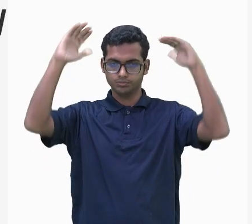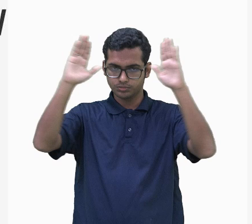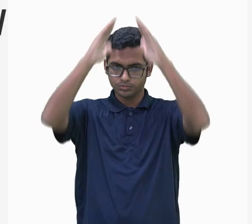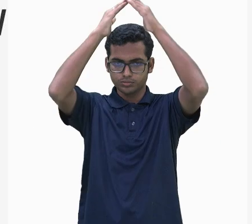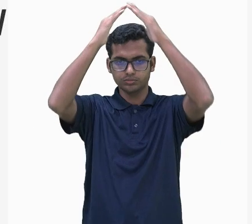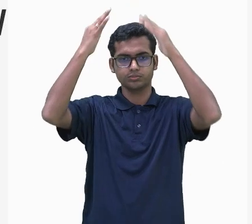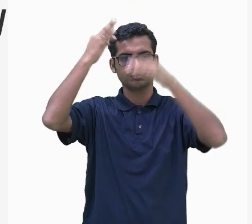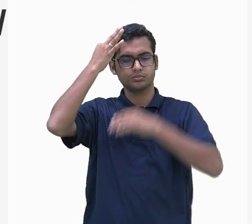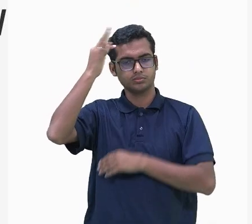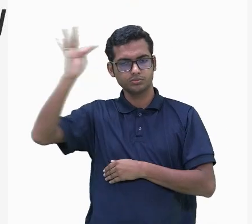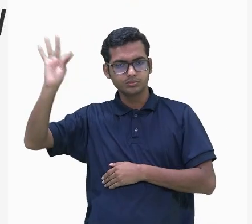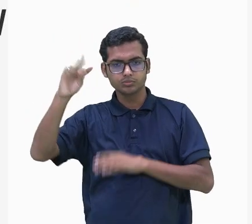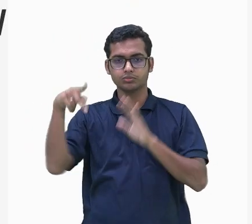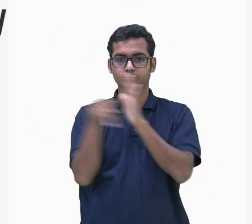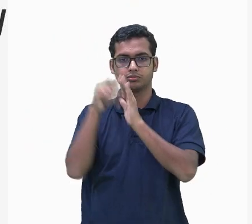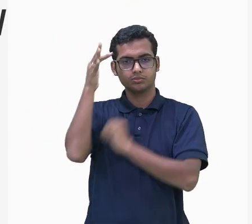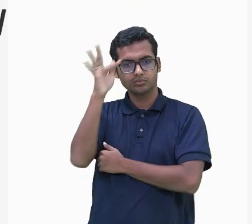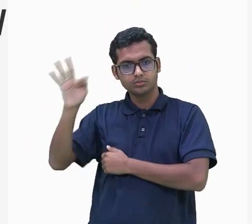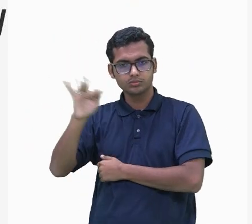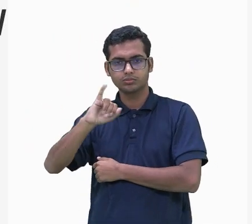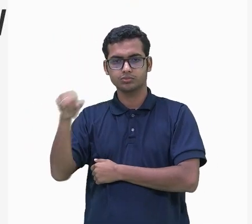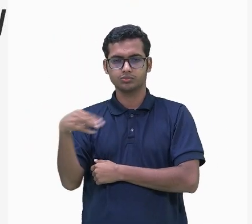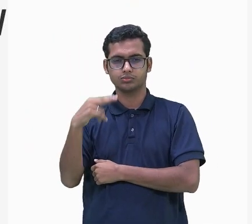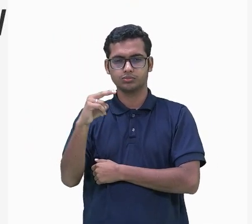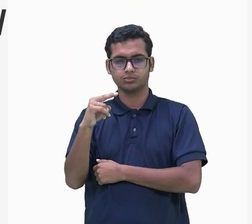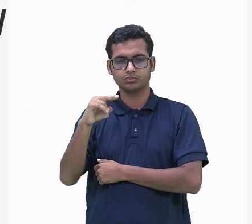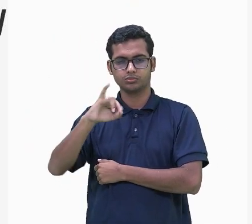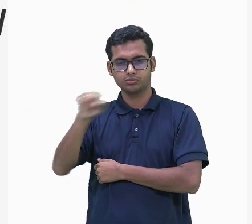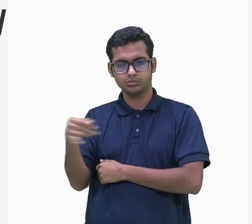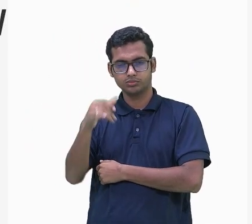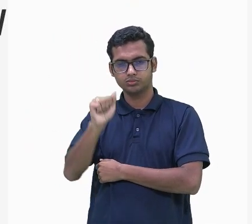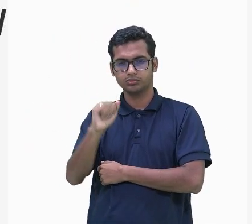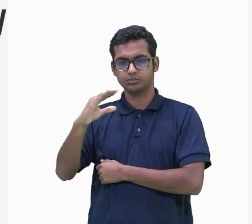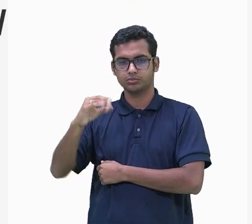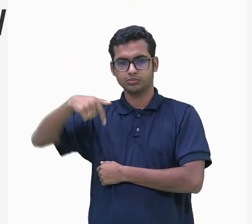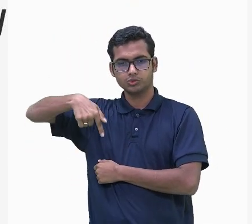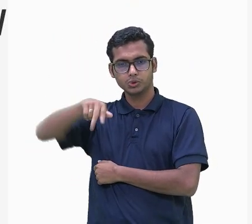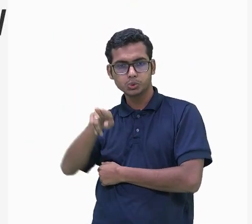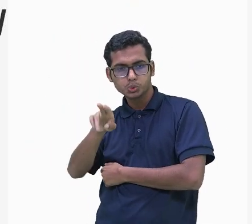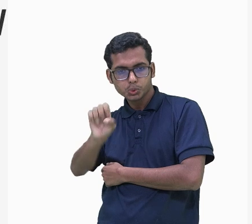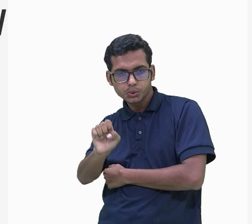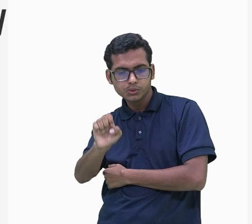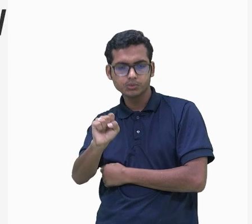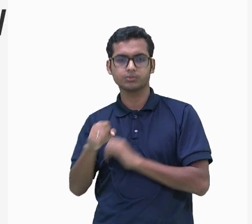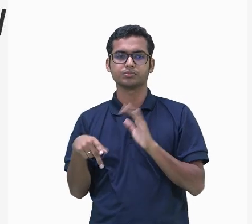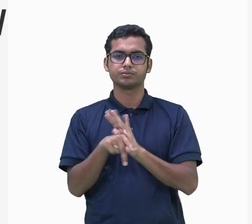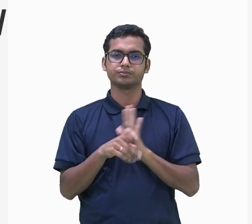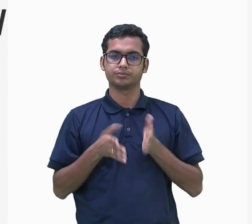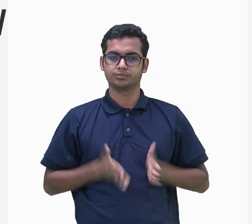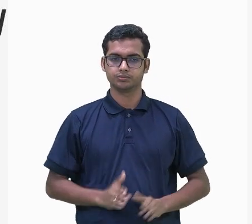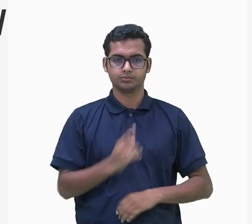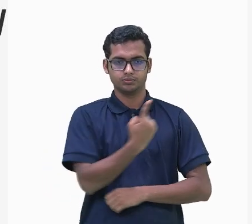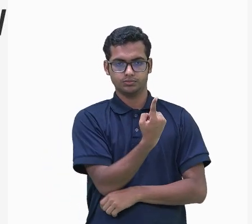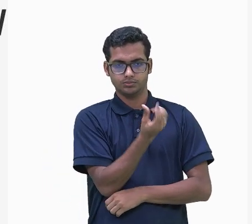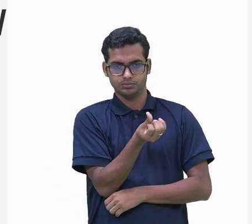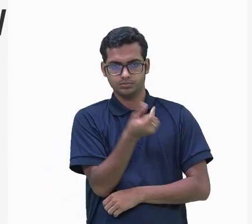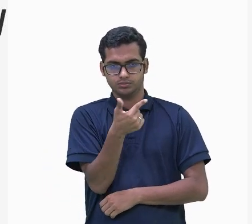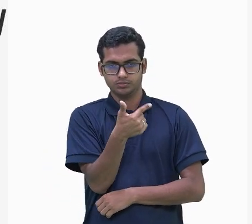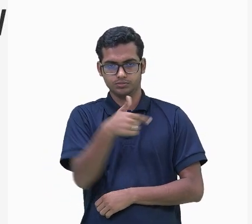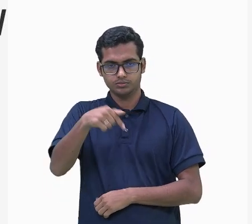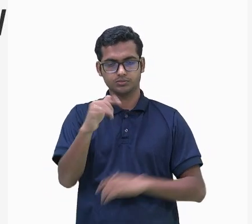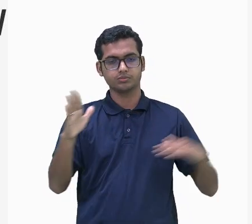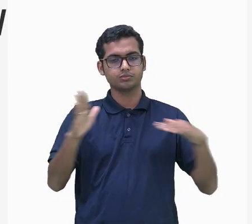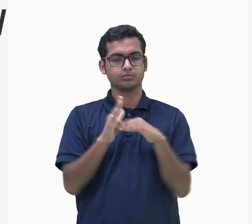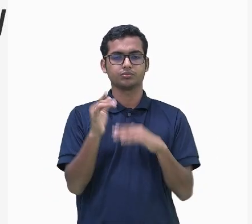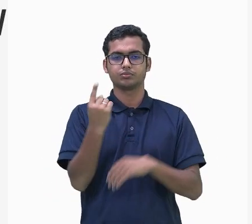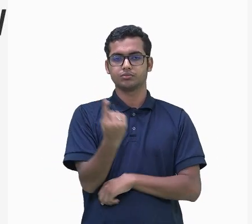que viveu entre 1627 a 1704. A obra fora escrita nos anos antes, quando o